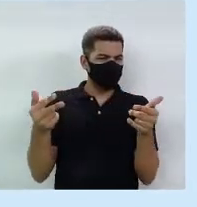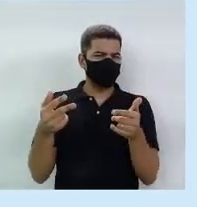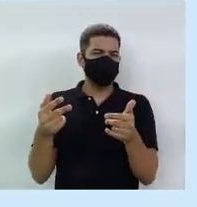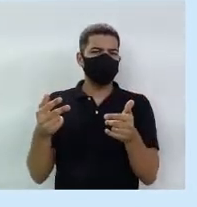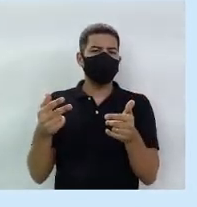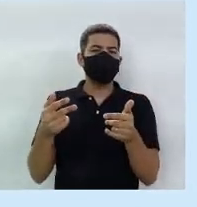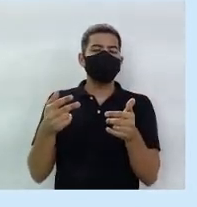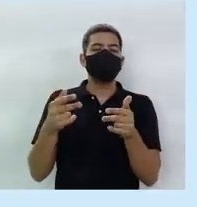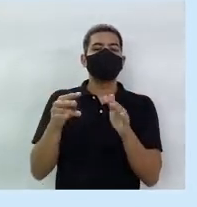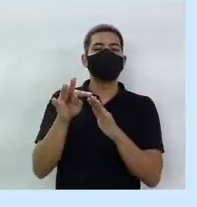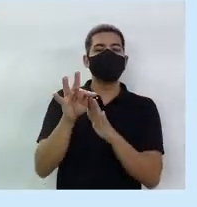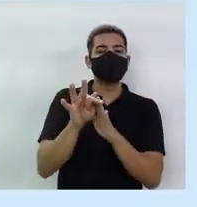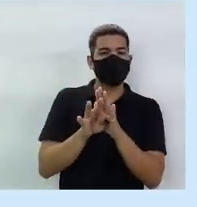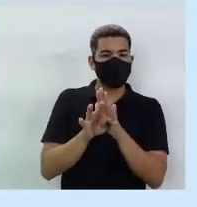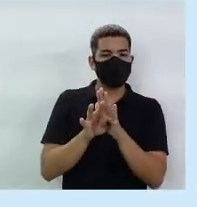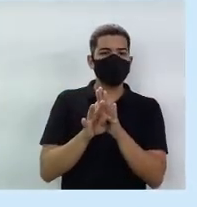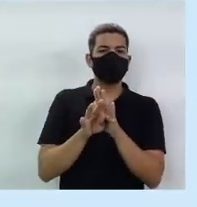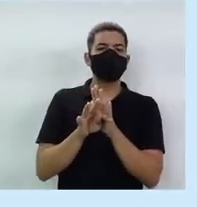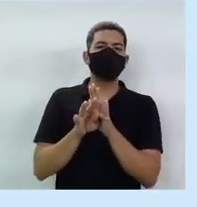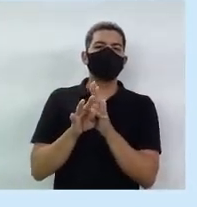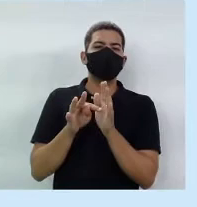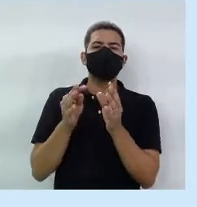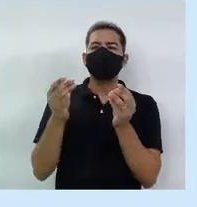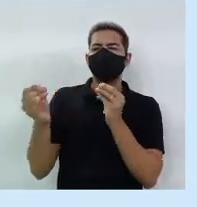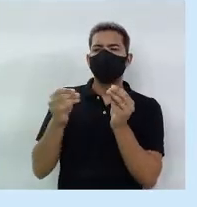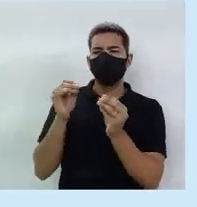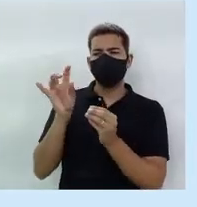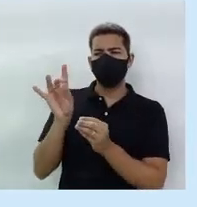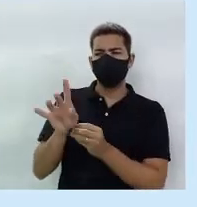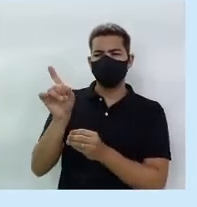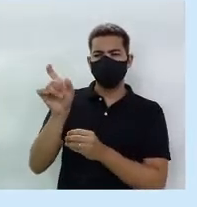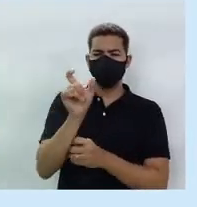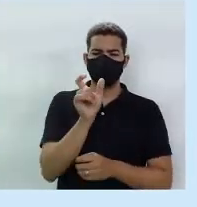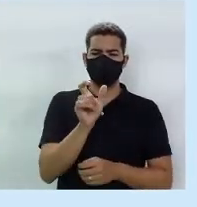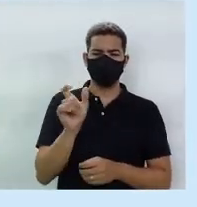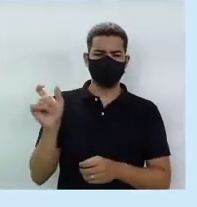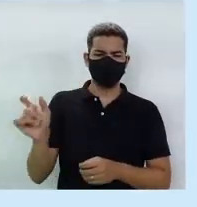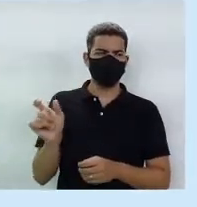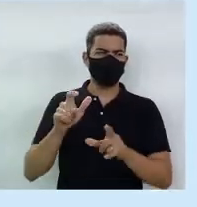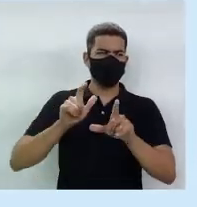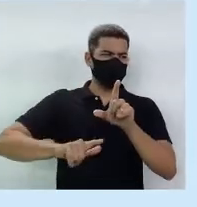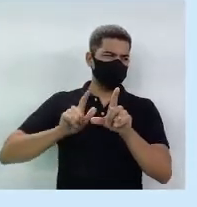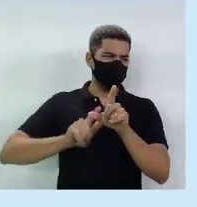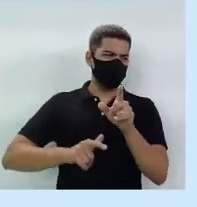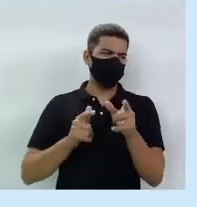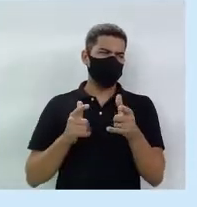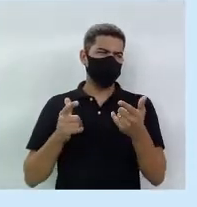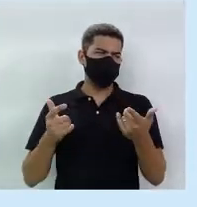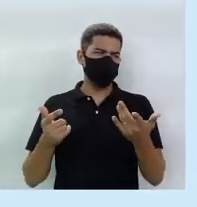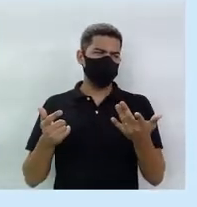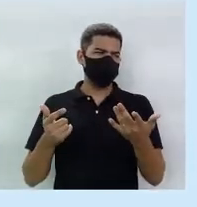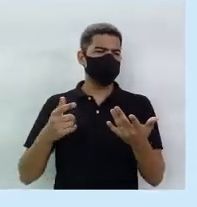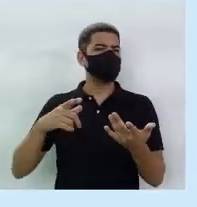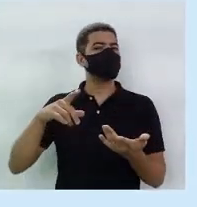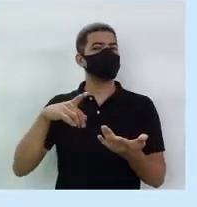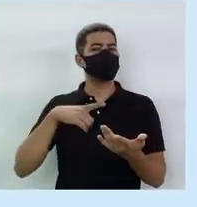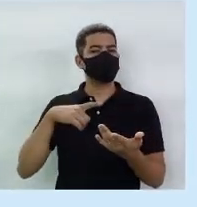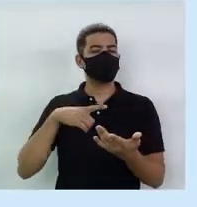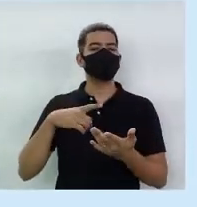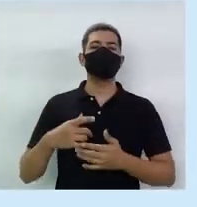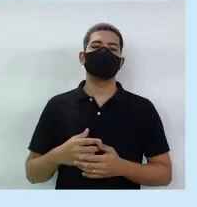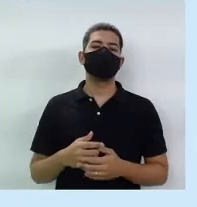que texto, como eu já falei, não é só aquele que tem o quê? A letra, que é o verbal, algo não